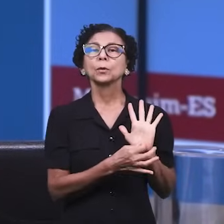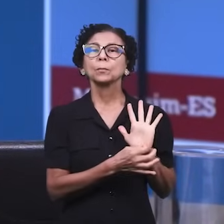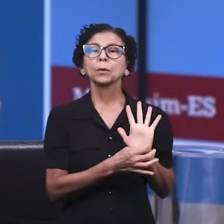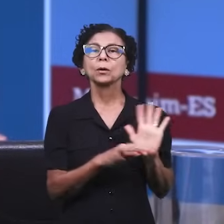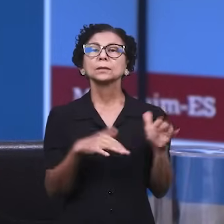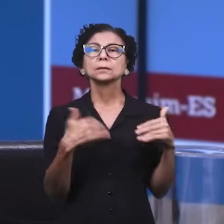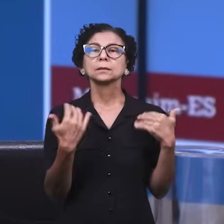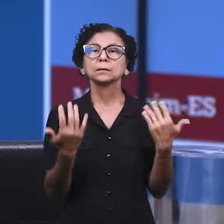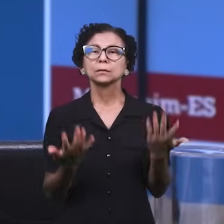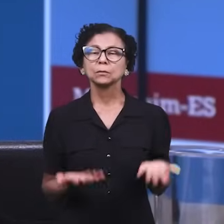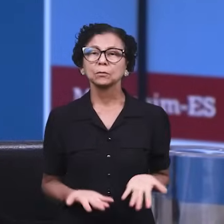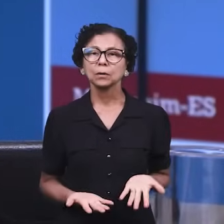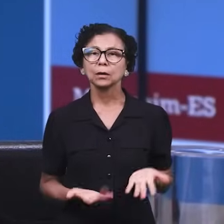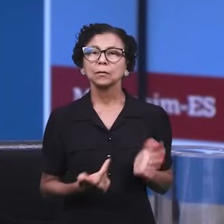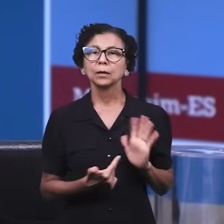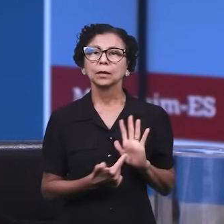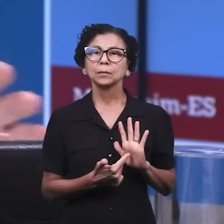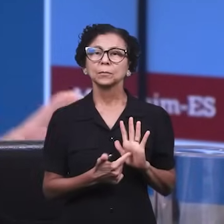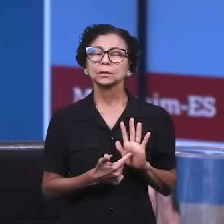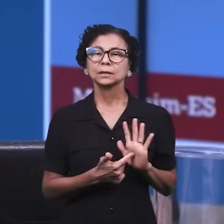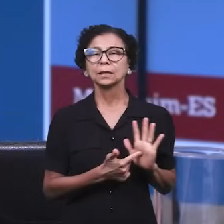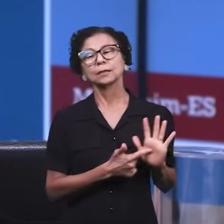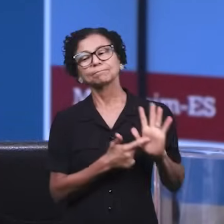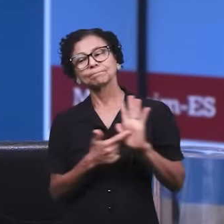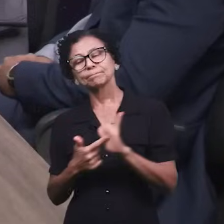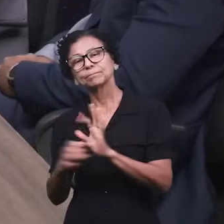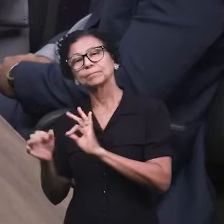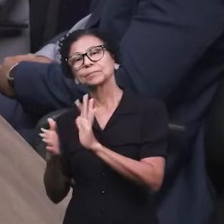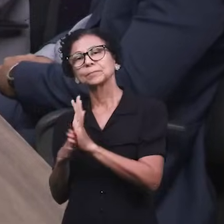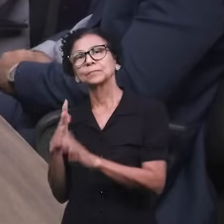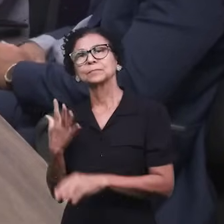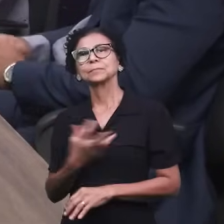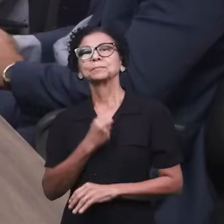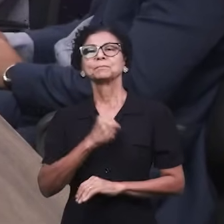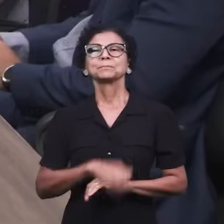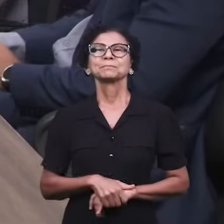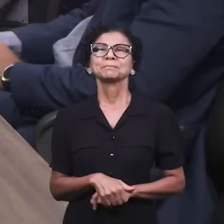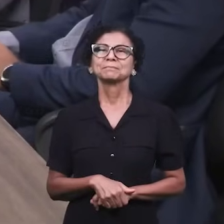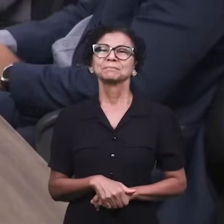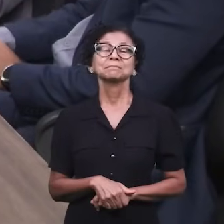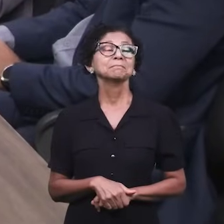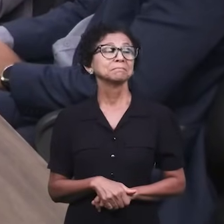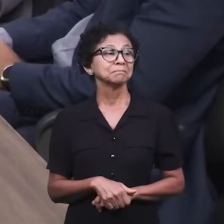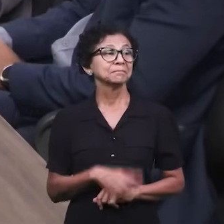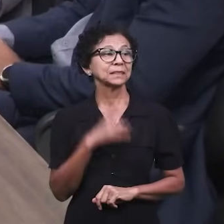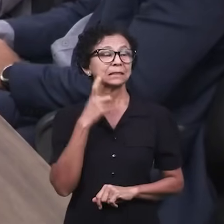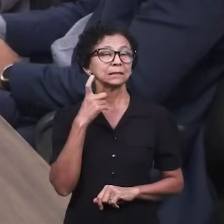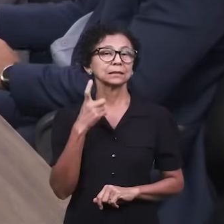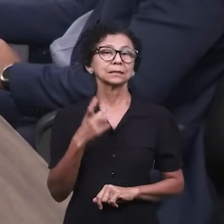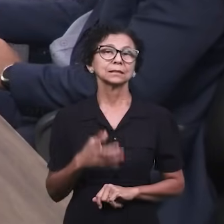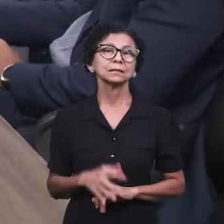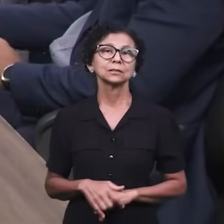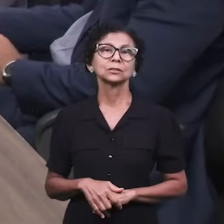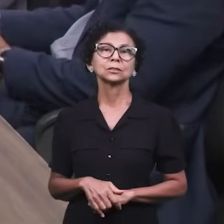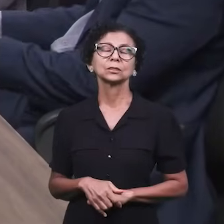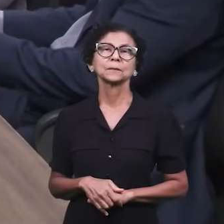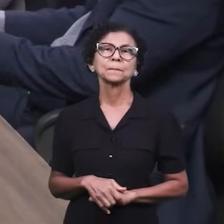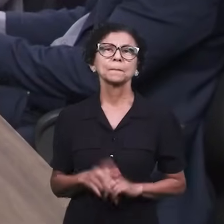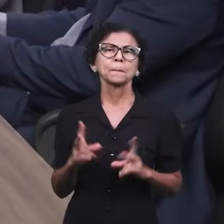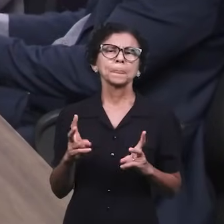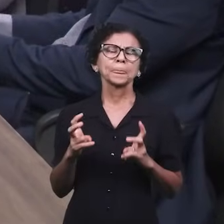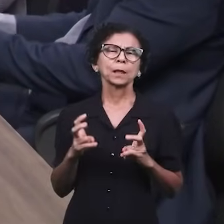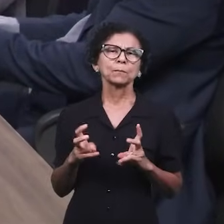propósito era exatamente mostrar a obra redentora dele. Amém, glória a Jesus. É até interessante porque quando a gente